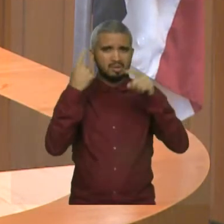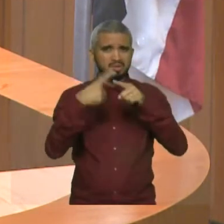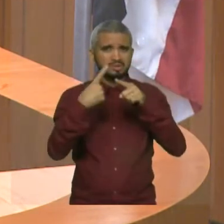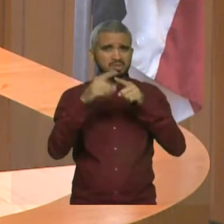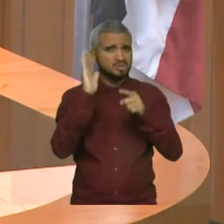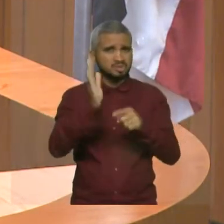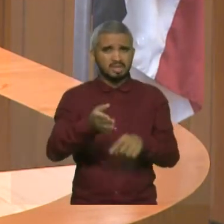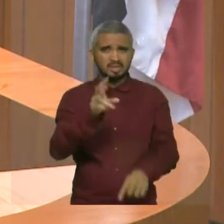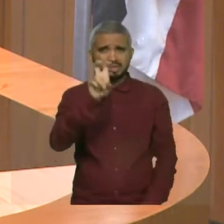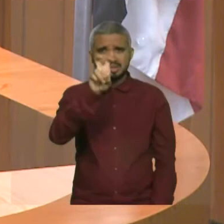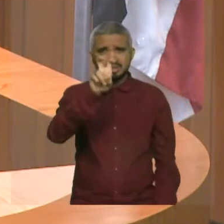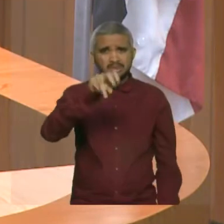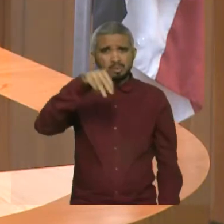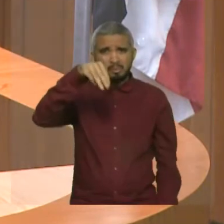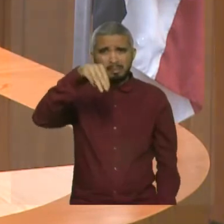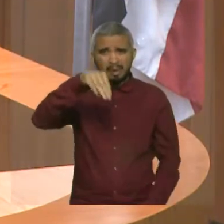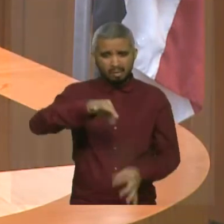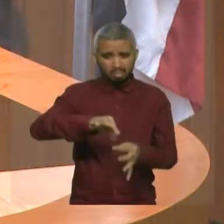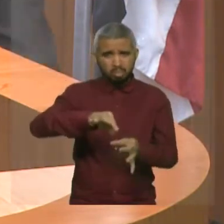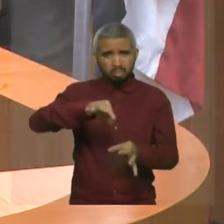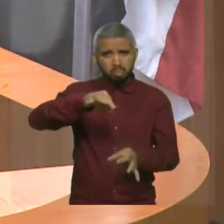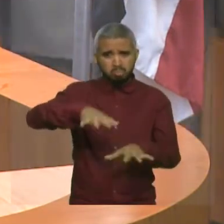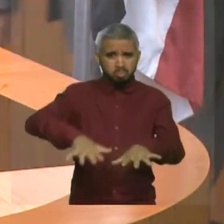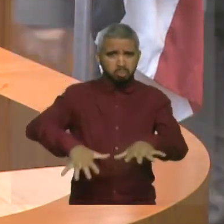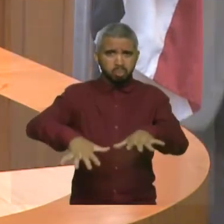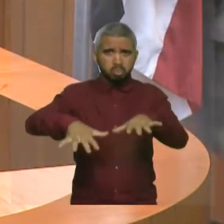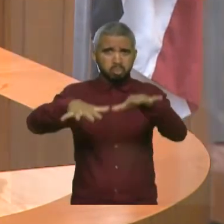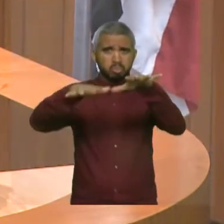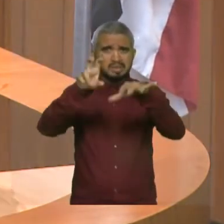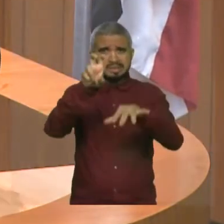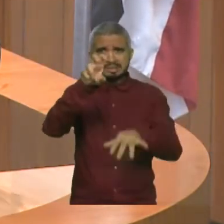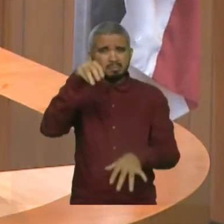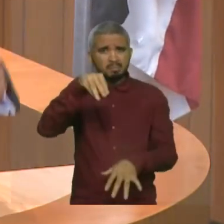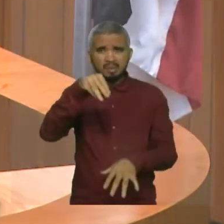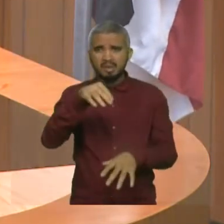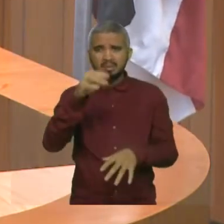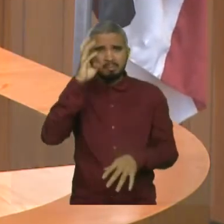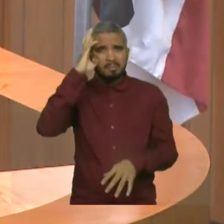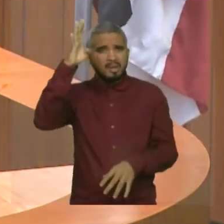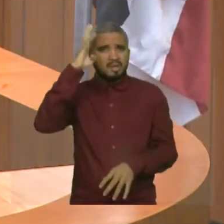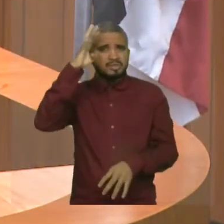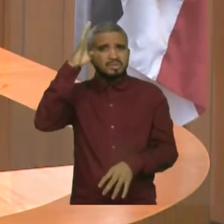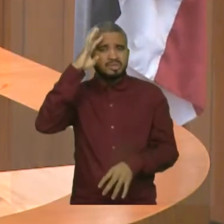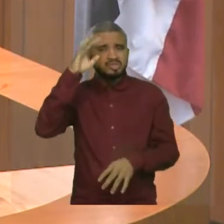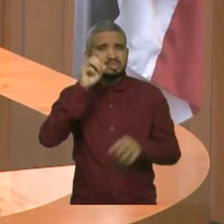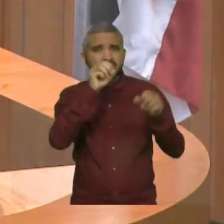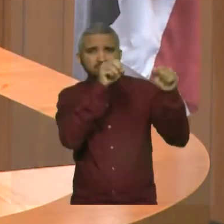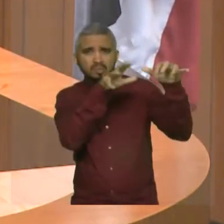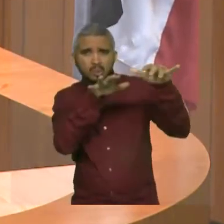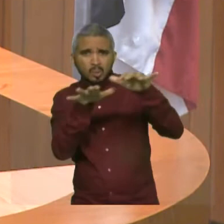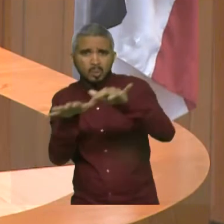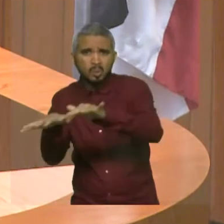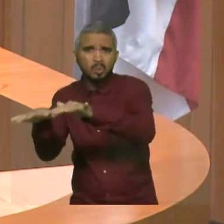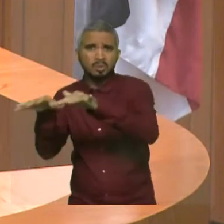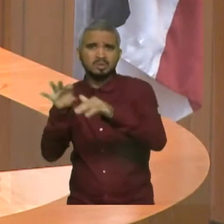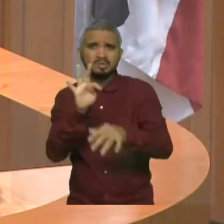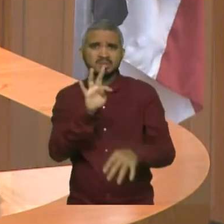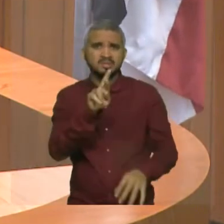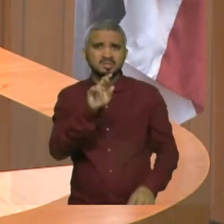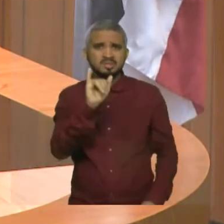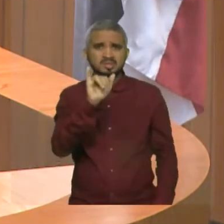nosso município de Barra do Corda, através do rio Corda e Mearim, imagine quando descer, quando chegar ali Trizdela do